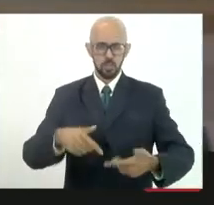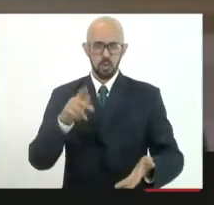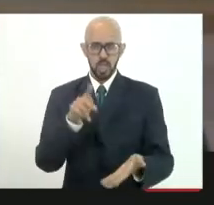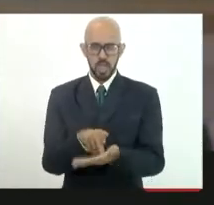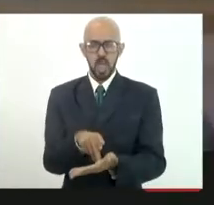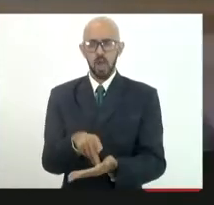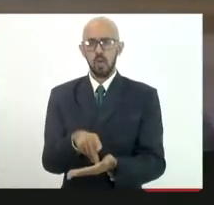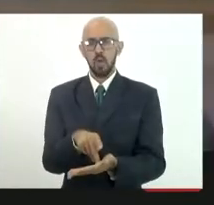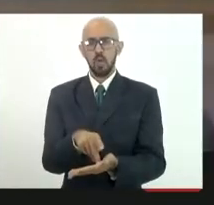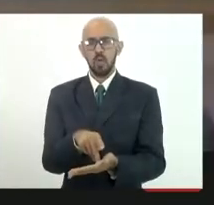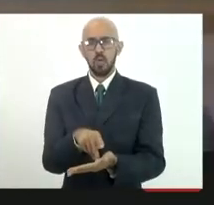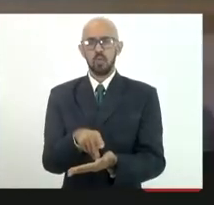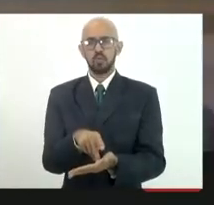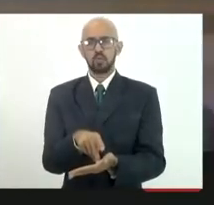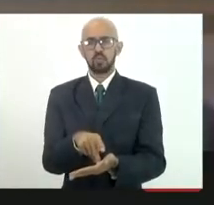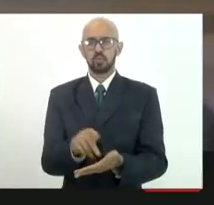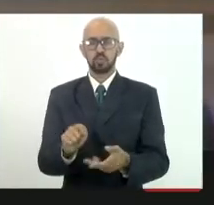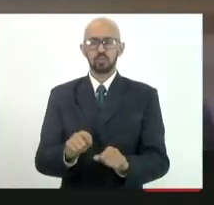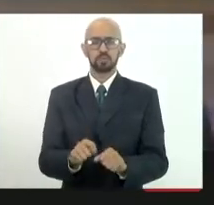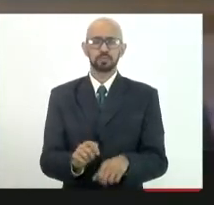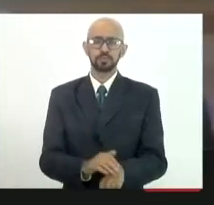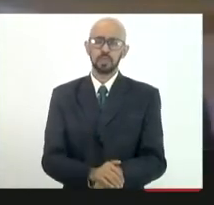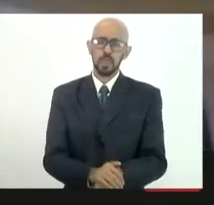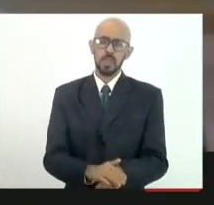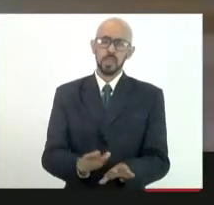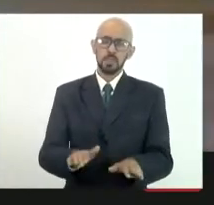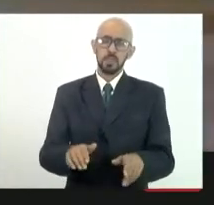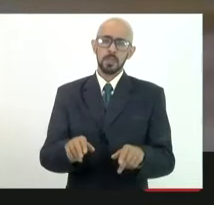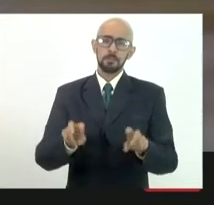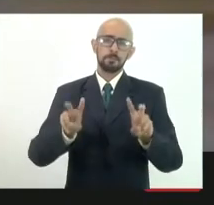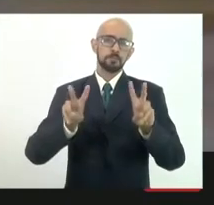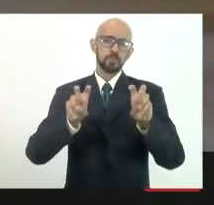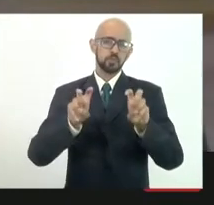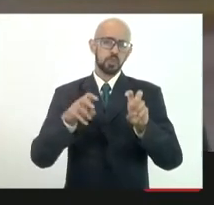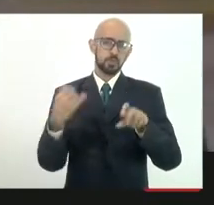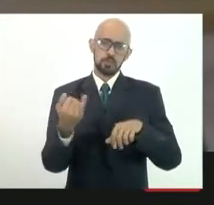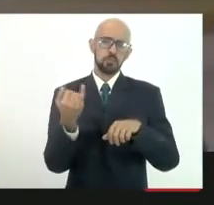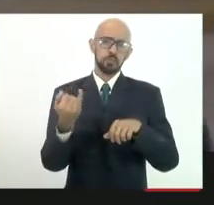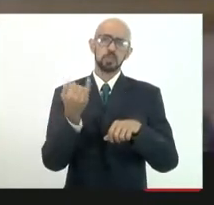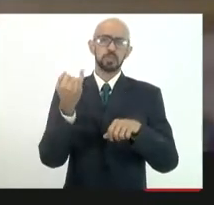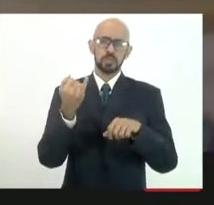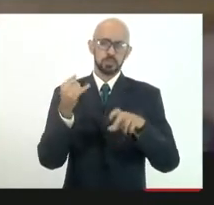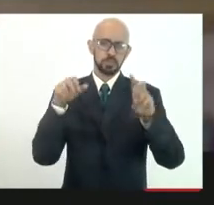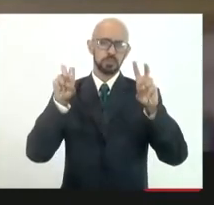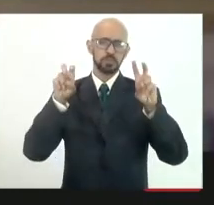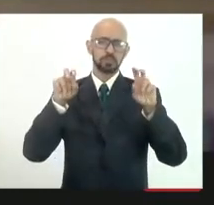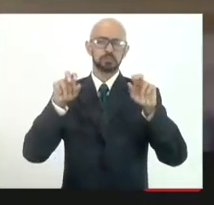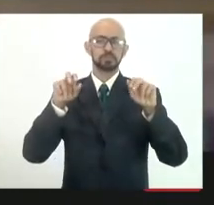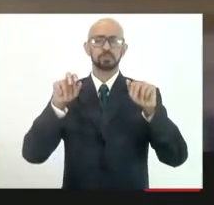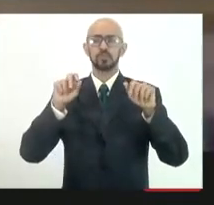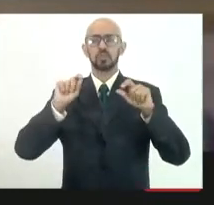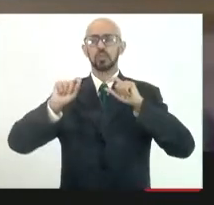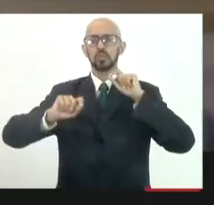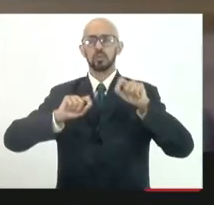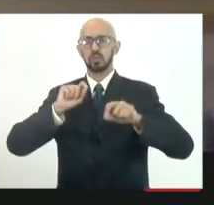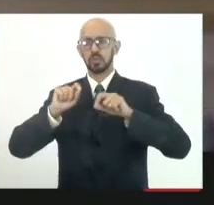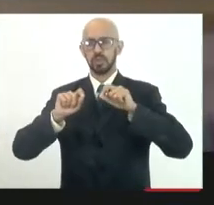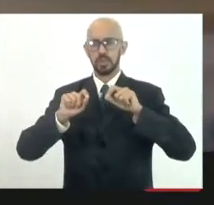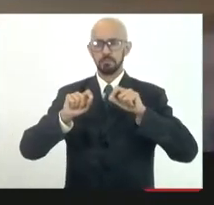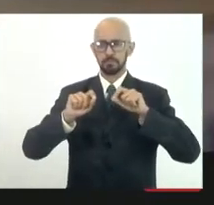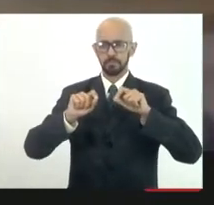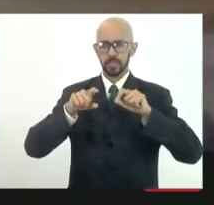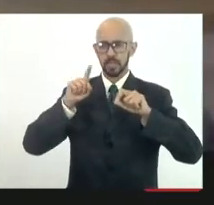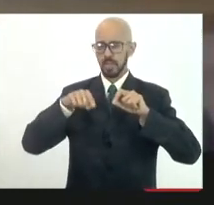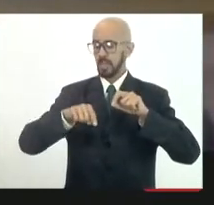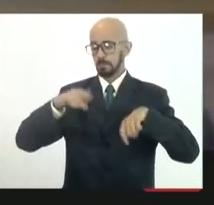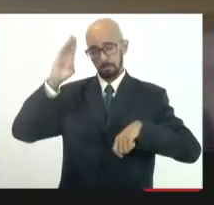efetiva nessa matéria. Em relação à importância desse tema, eu diria que ela é central